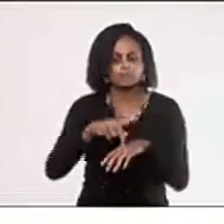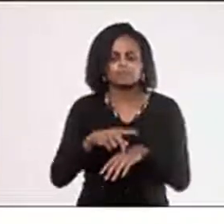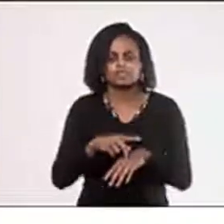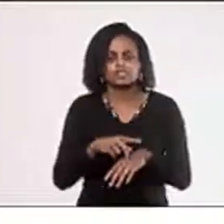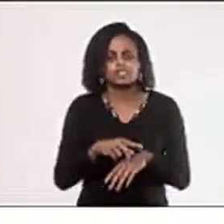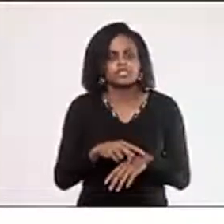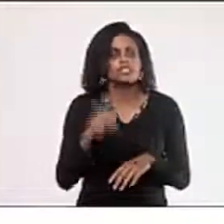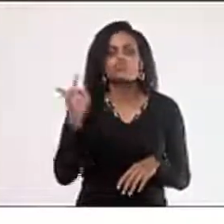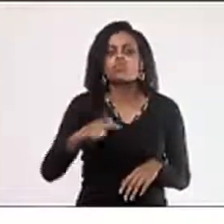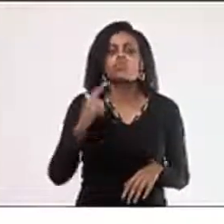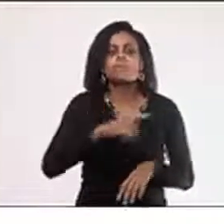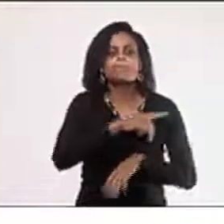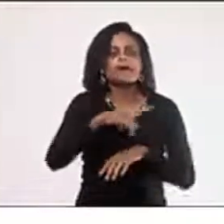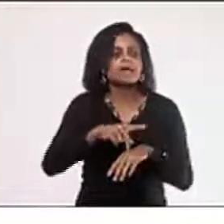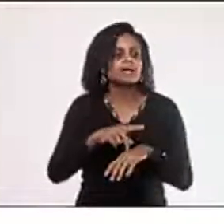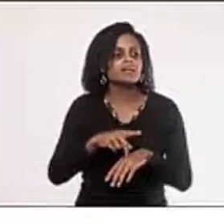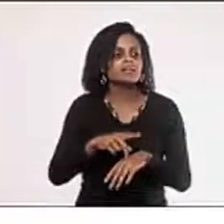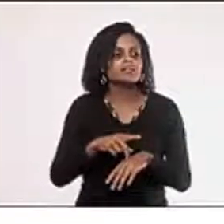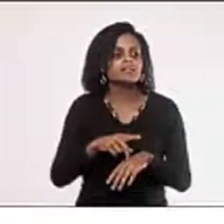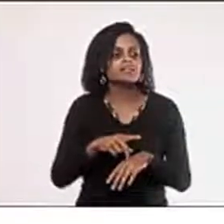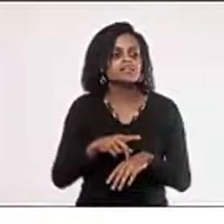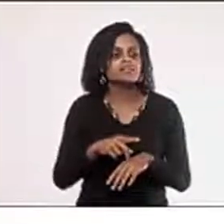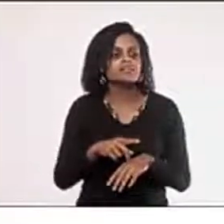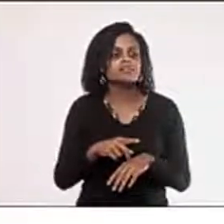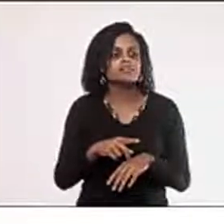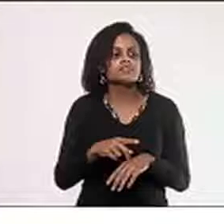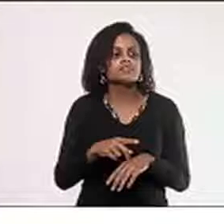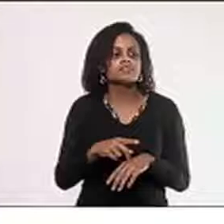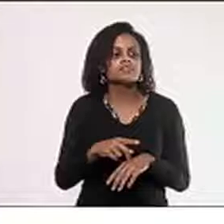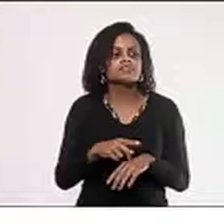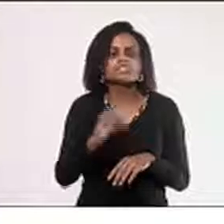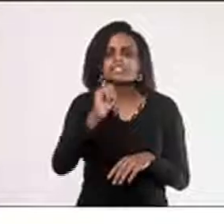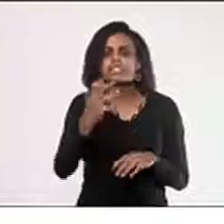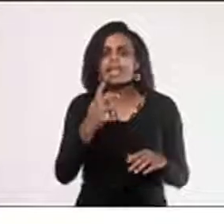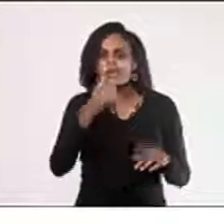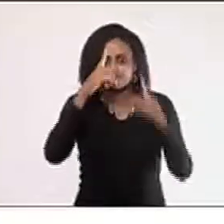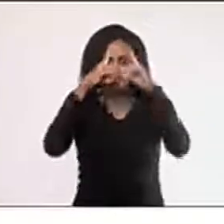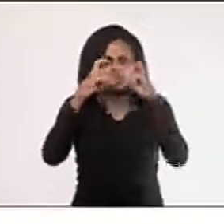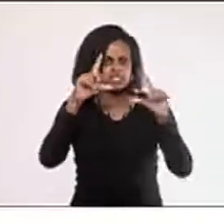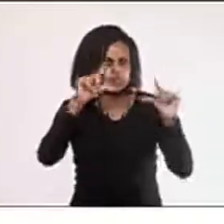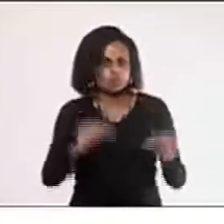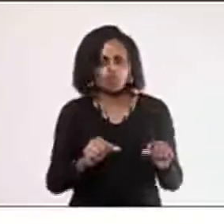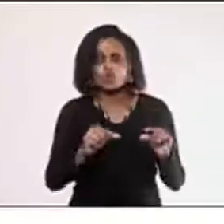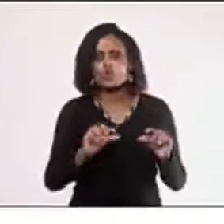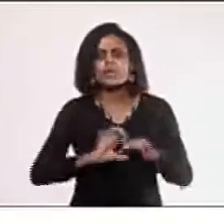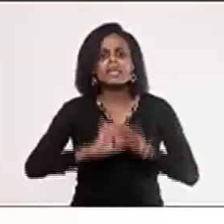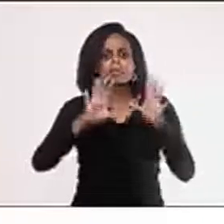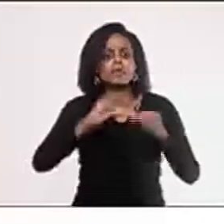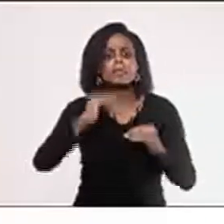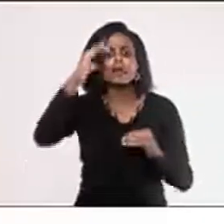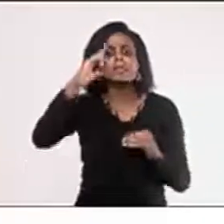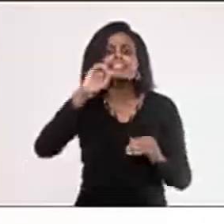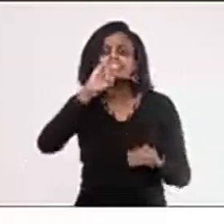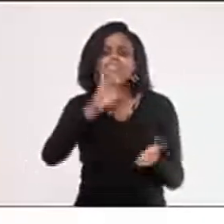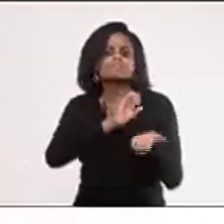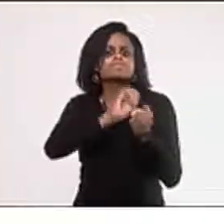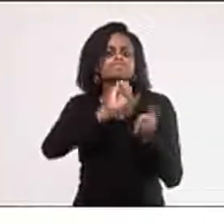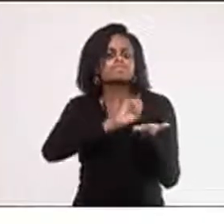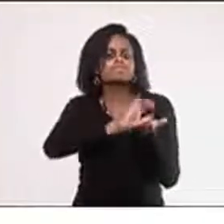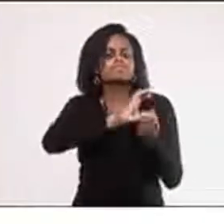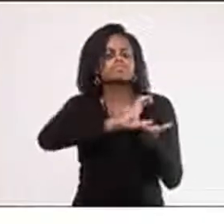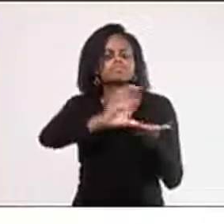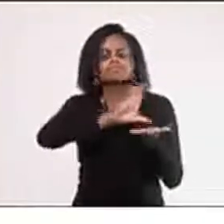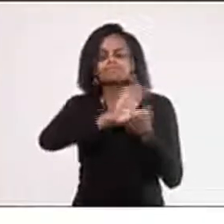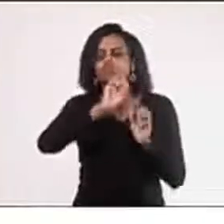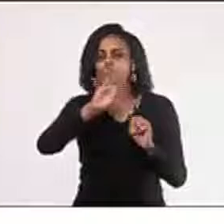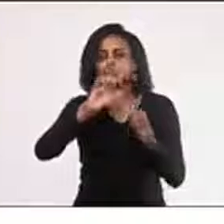há país que se proponha menos violento, mais democrático, sem investir na educação, sem